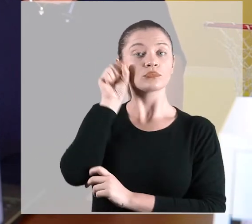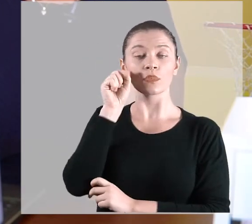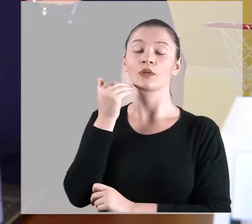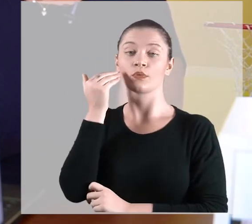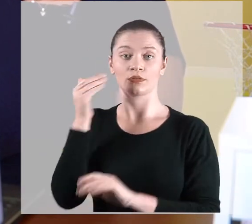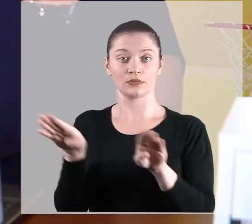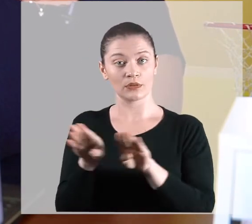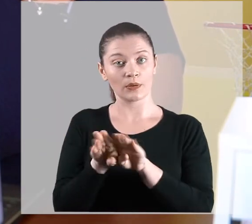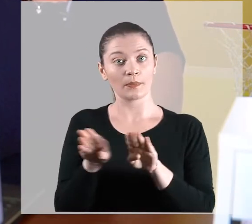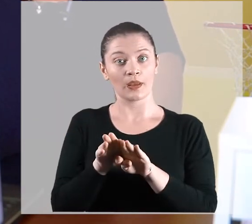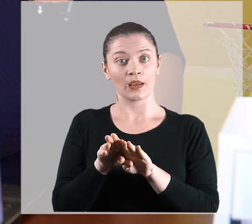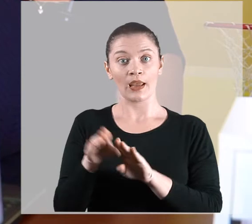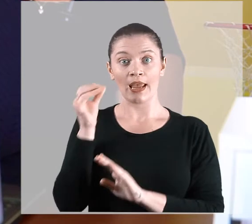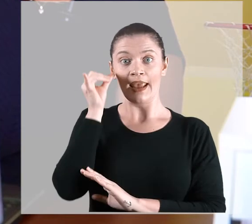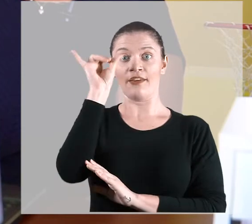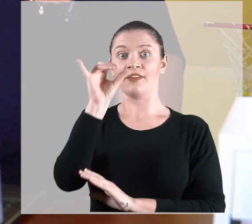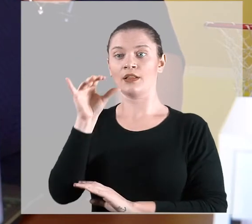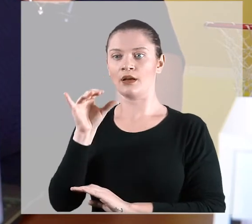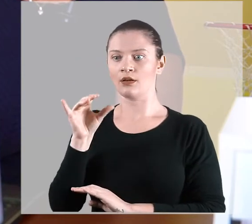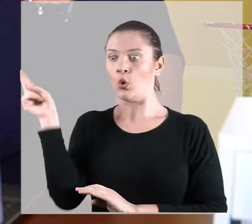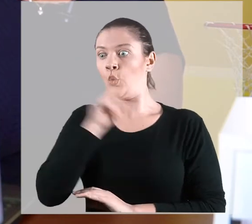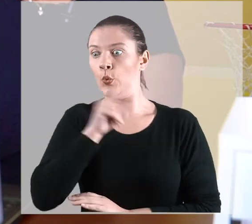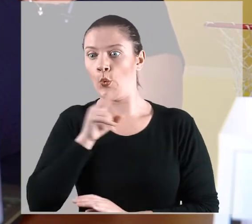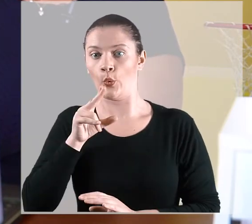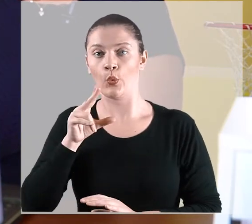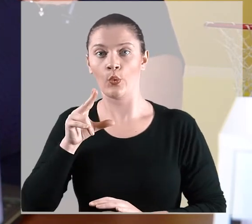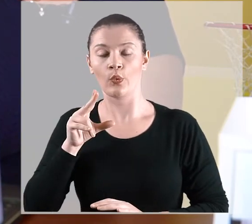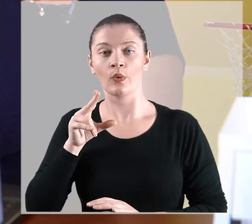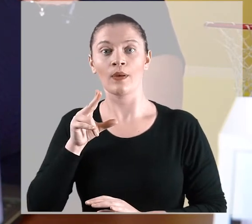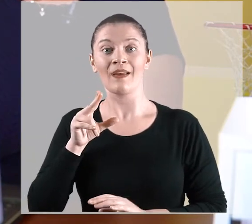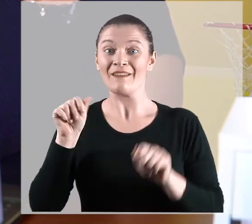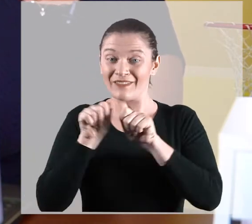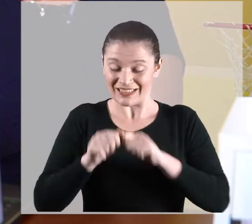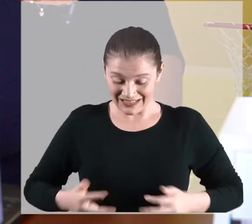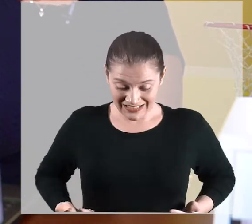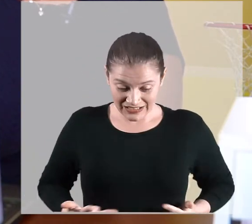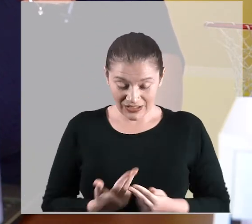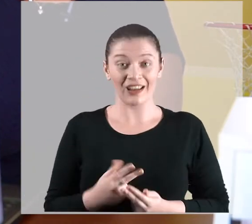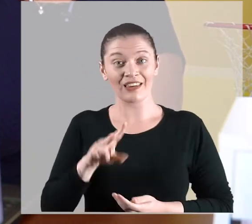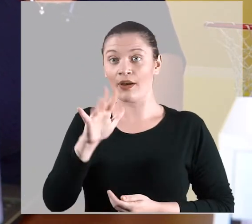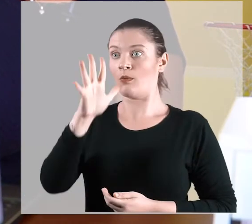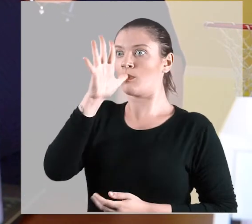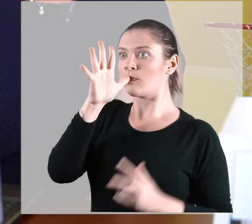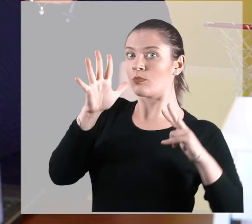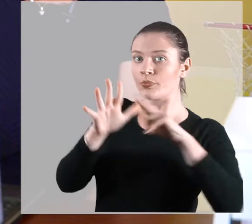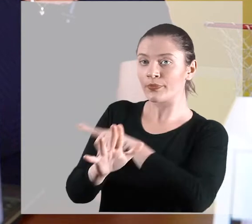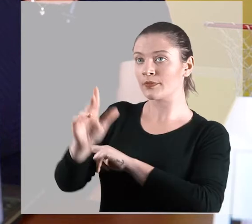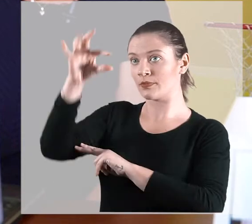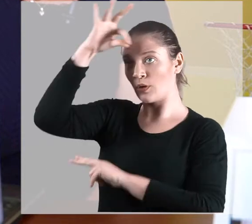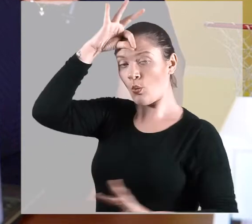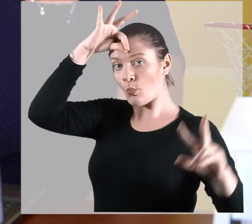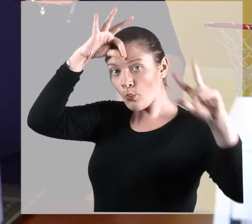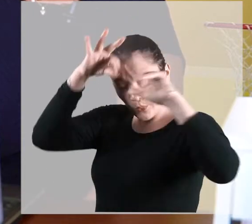se precipitarem, porque fazer uma cirurgia de transgenitalização que vai se esterilizar, usar hormônios que